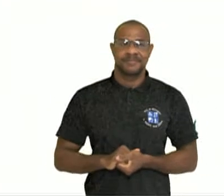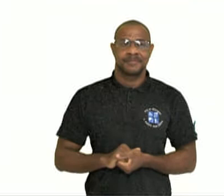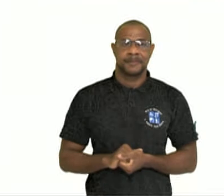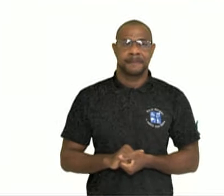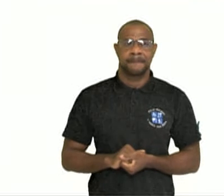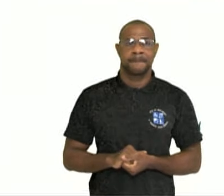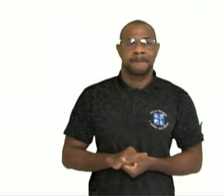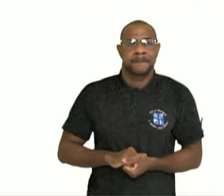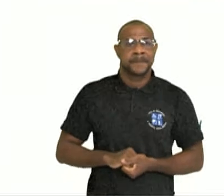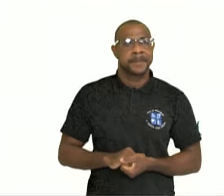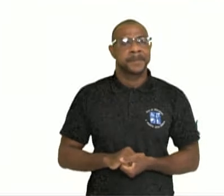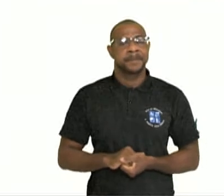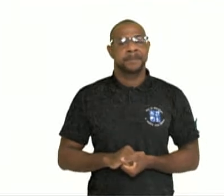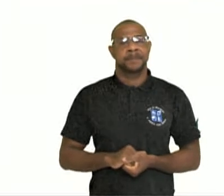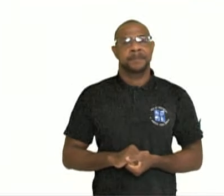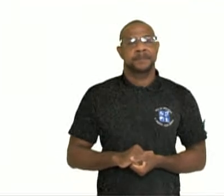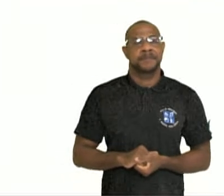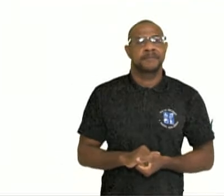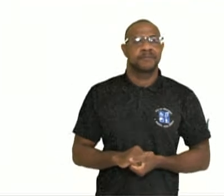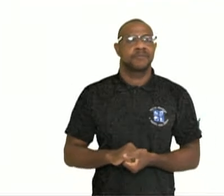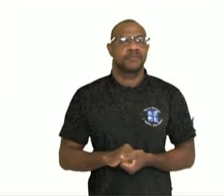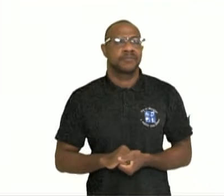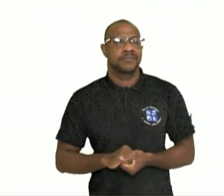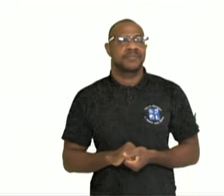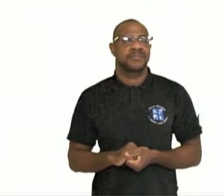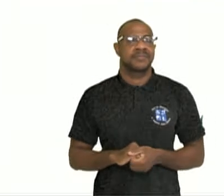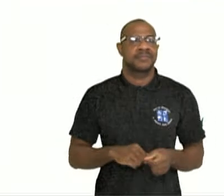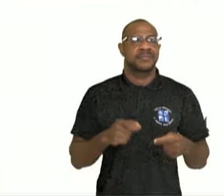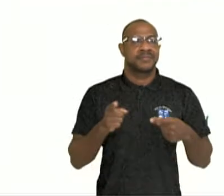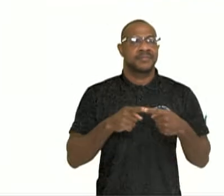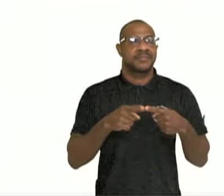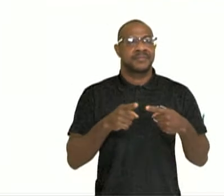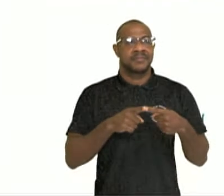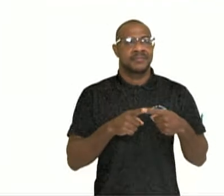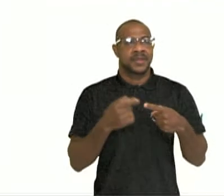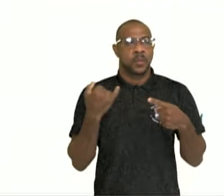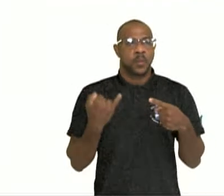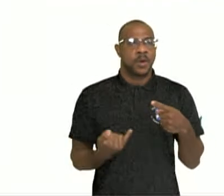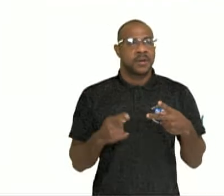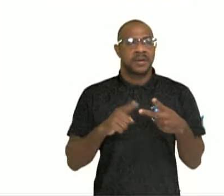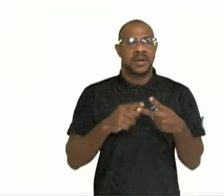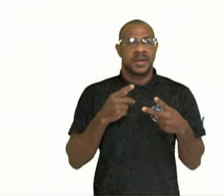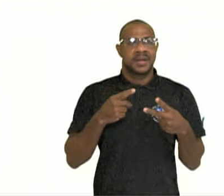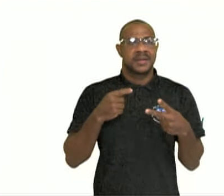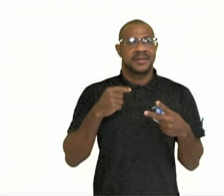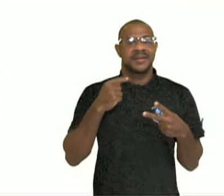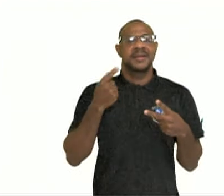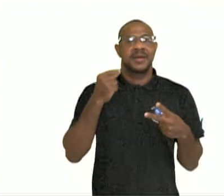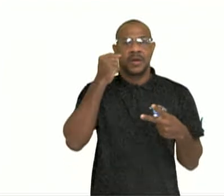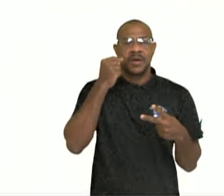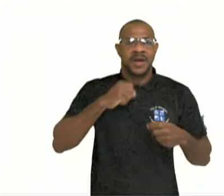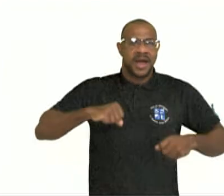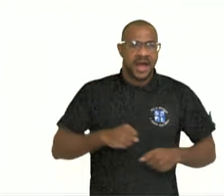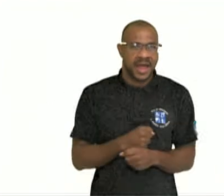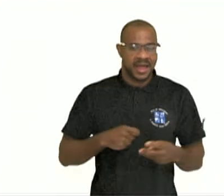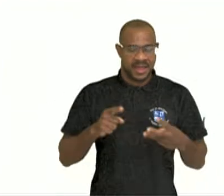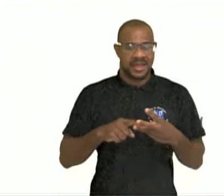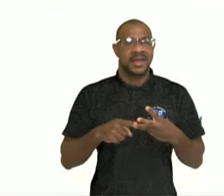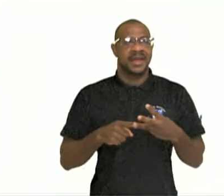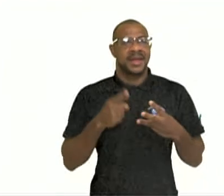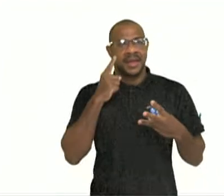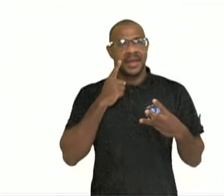Então, nós temos ali, vamos ver se vocês lembram. Papá, pai, seu Madruga, hija, Chiquinha, papá